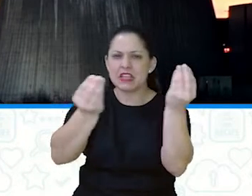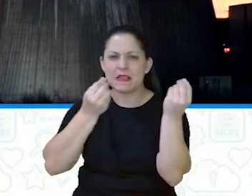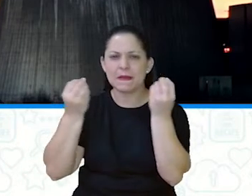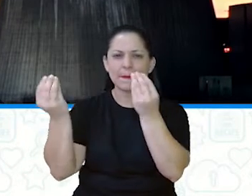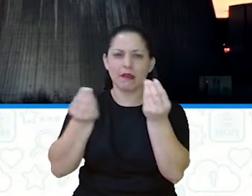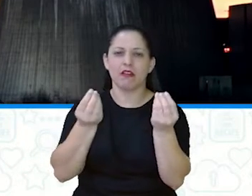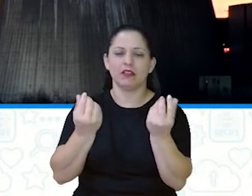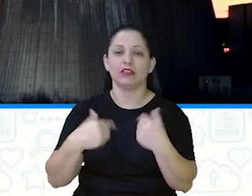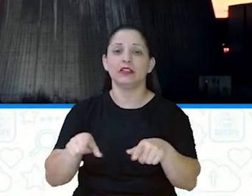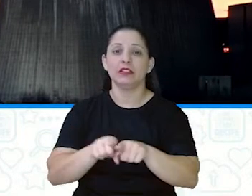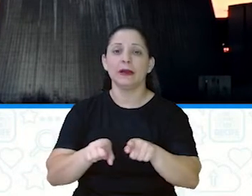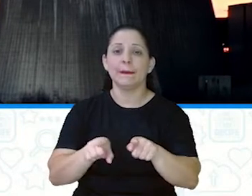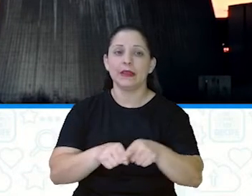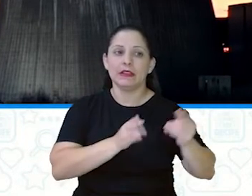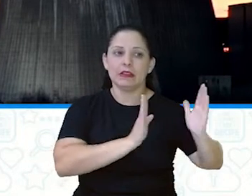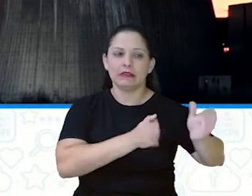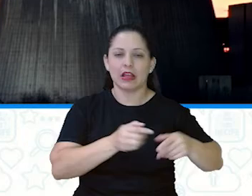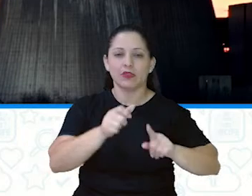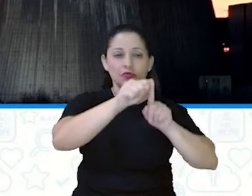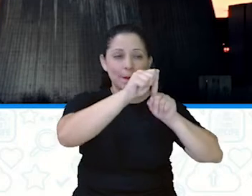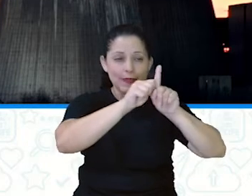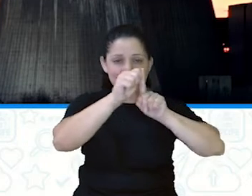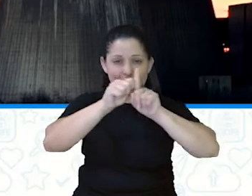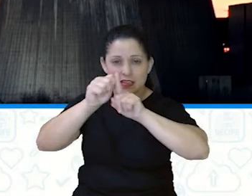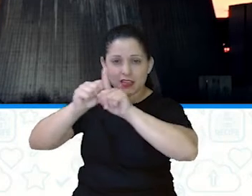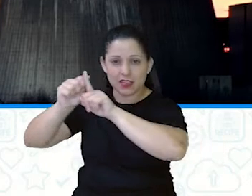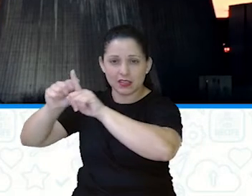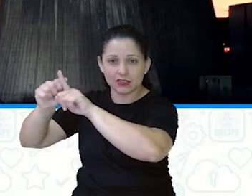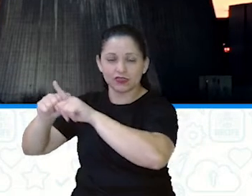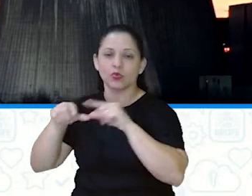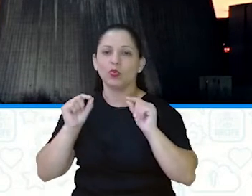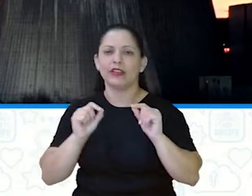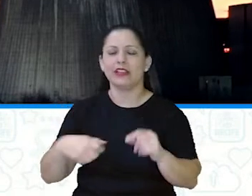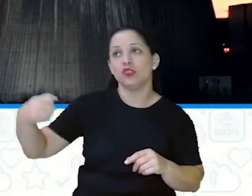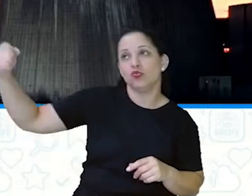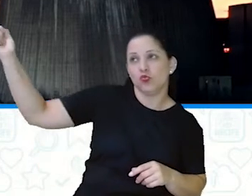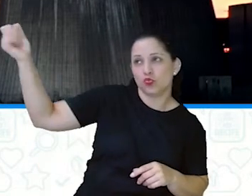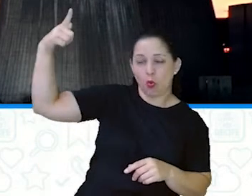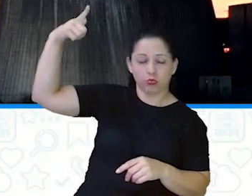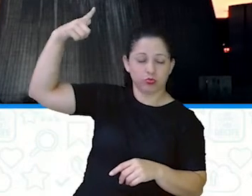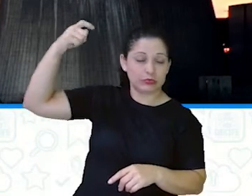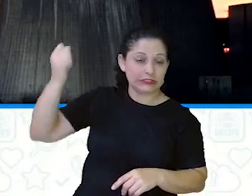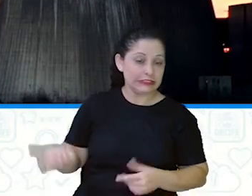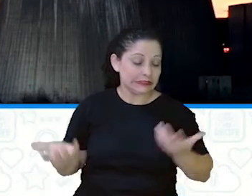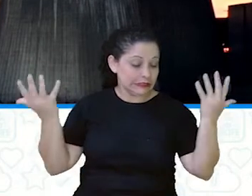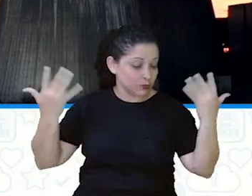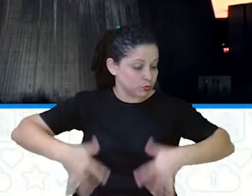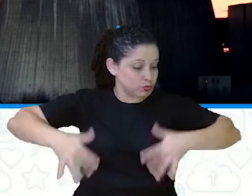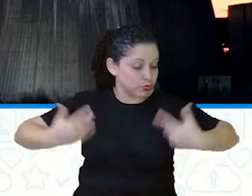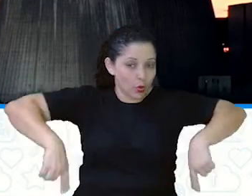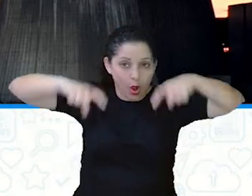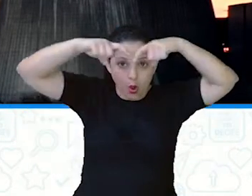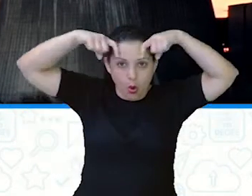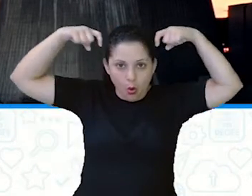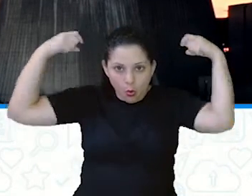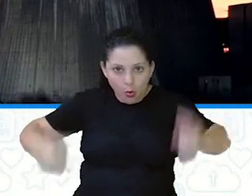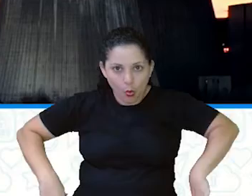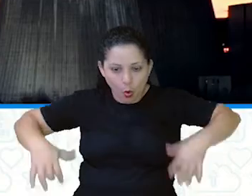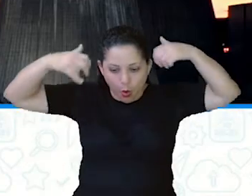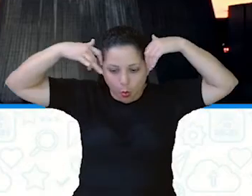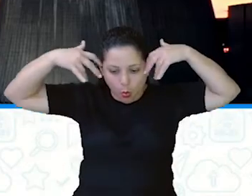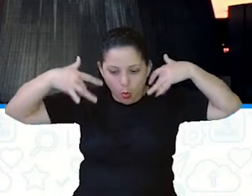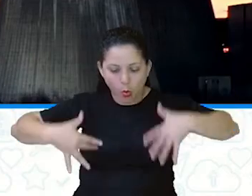que estão cada vez mais intensas. Quando é verão, o verão é muito mais intenso, ou seja, fica muito mais quente. Quando vai